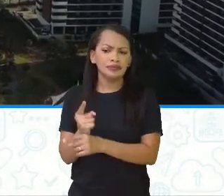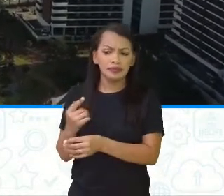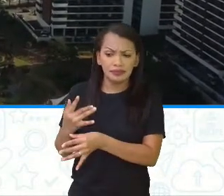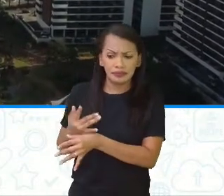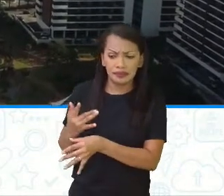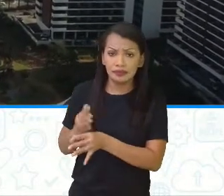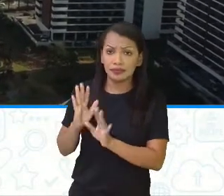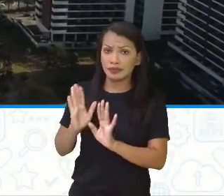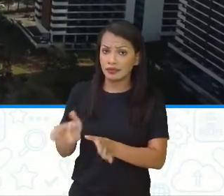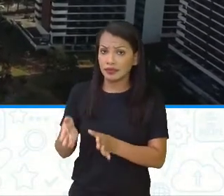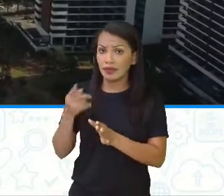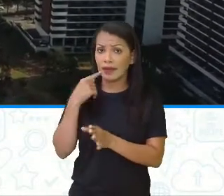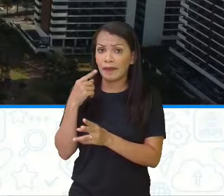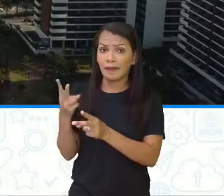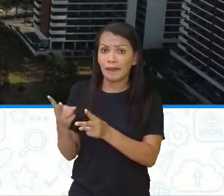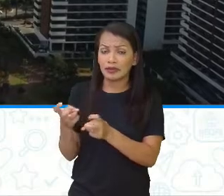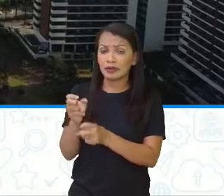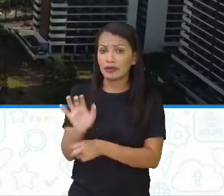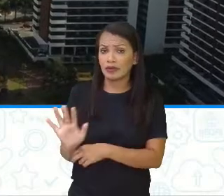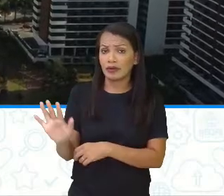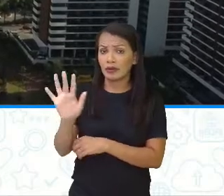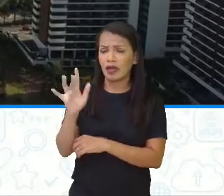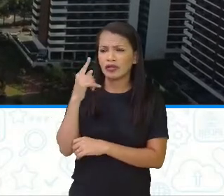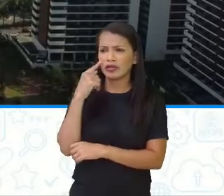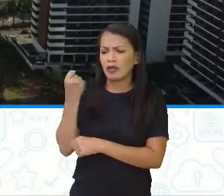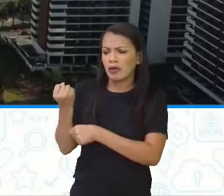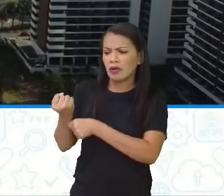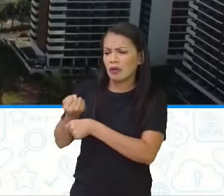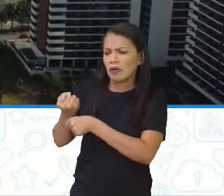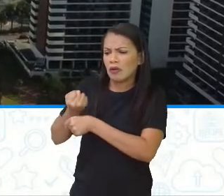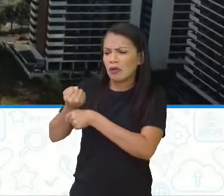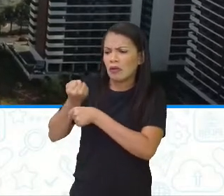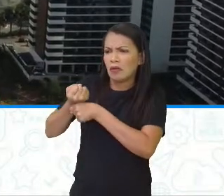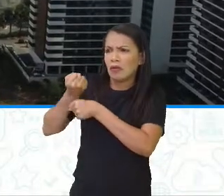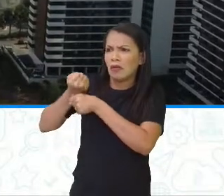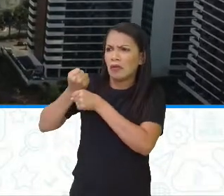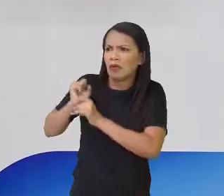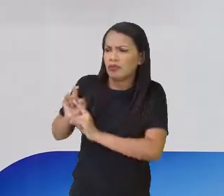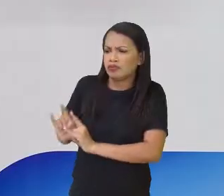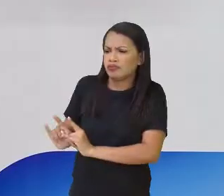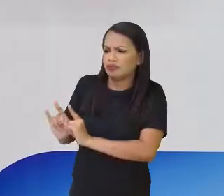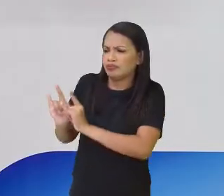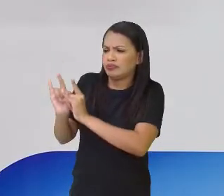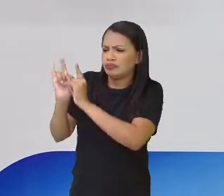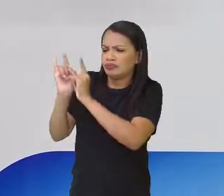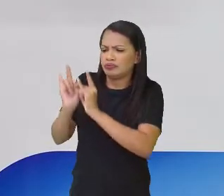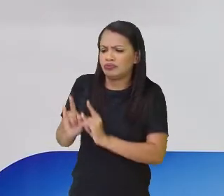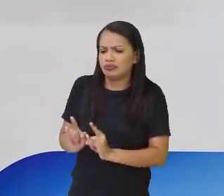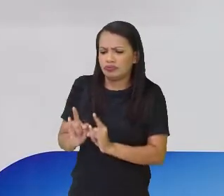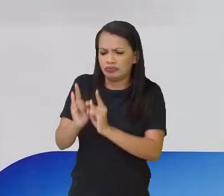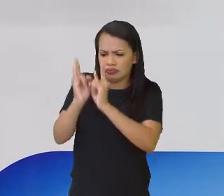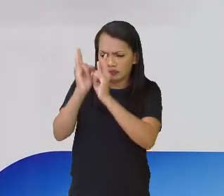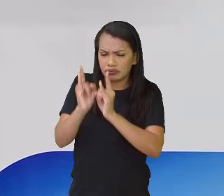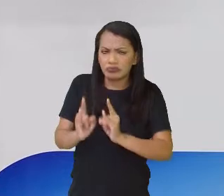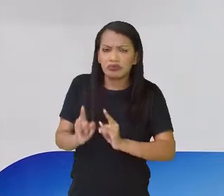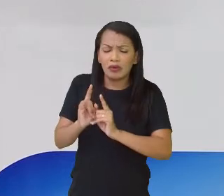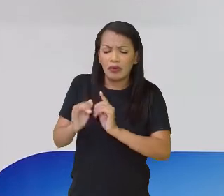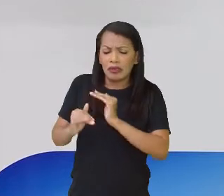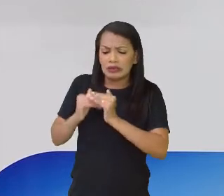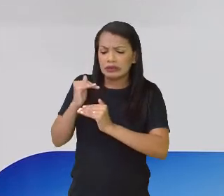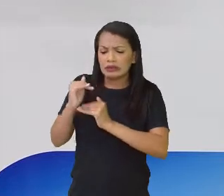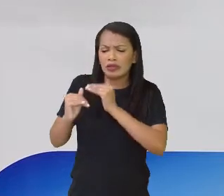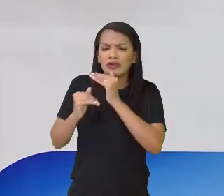gente já observou nas imagens. Diversas construções. E aí nós temos um crescimento que a gente chama de crescimento vertical. Nós temos